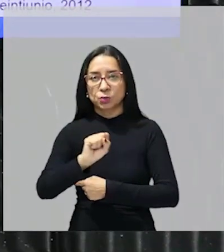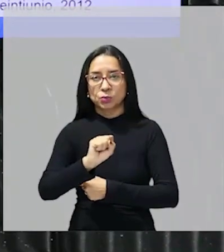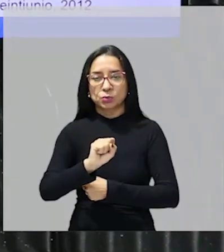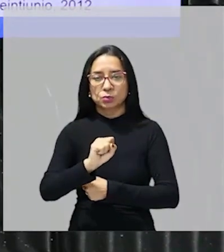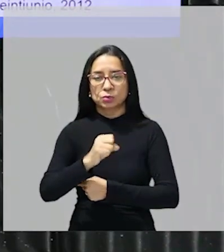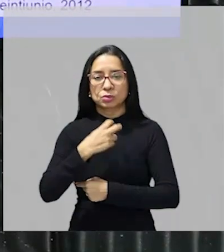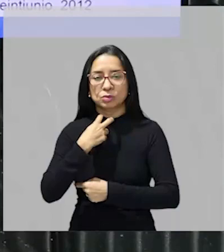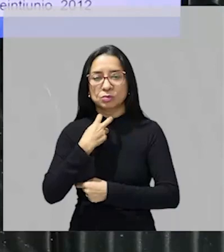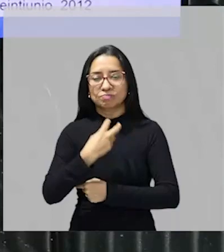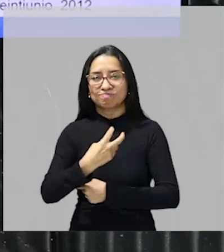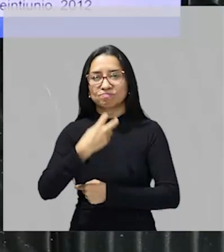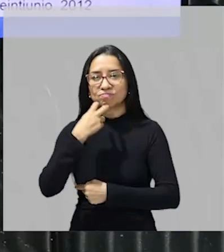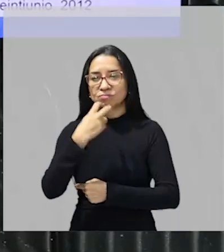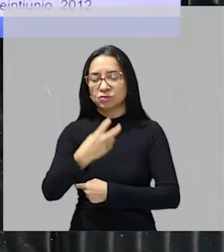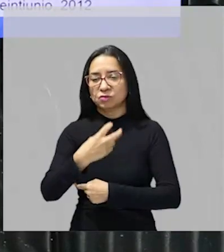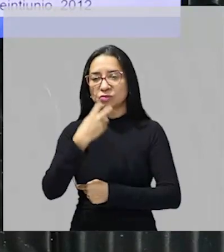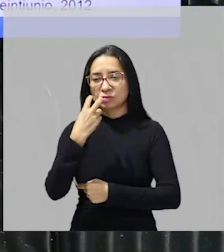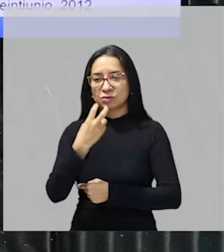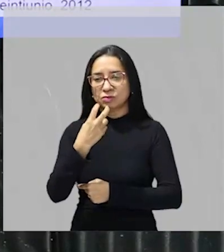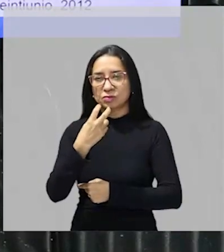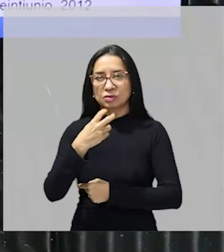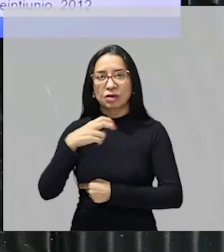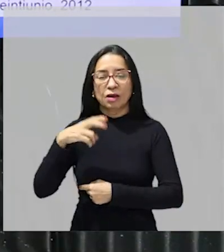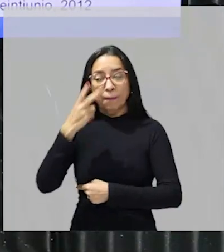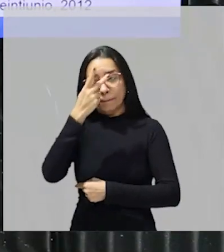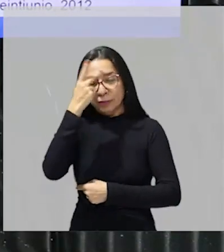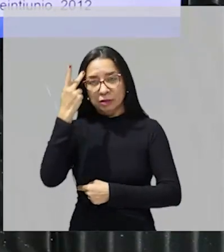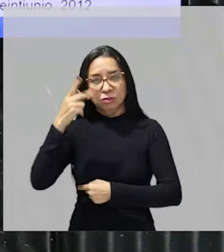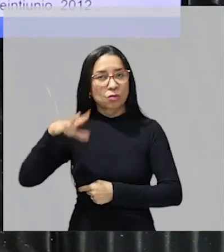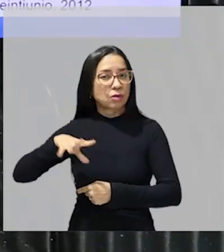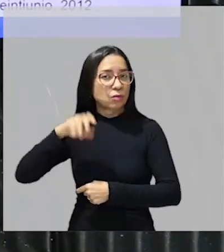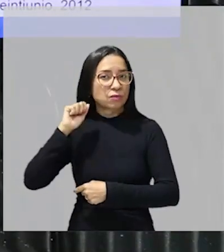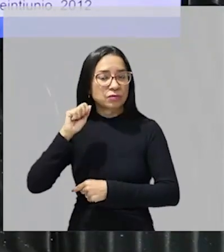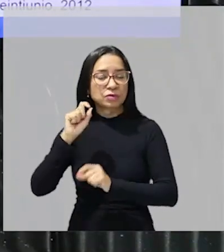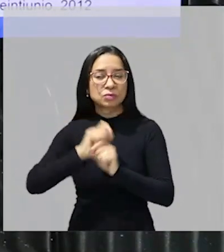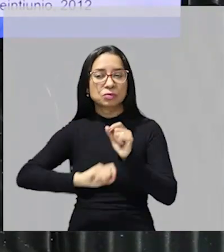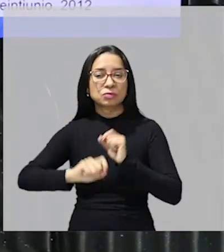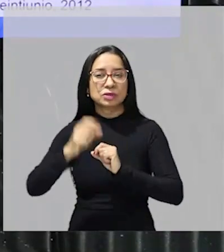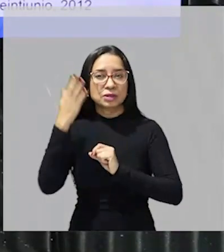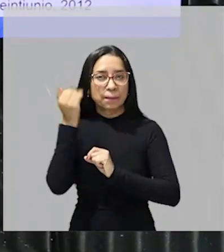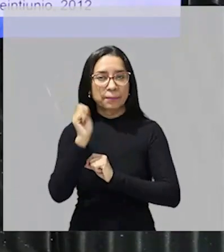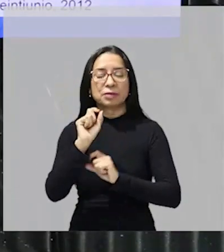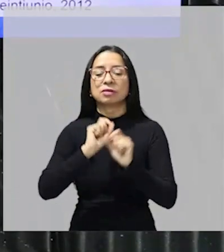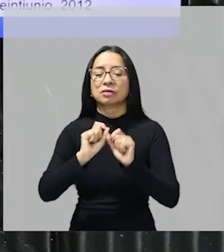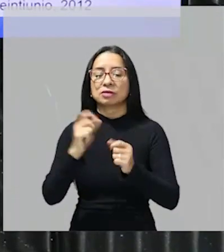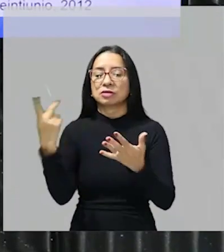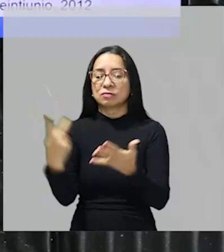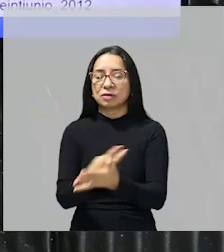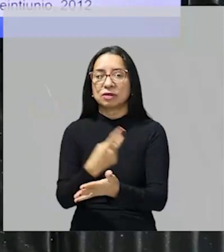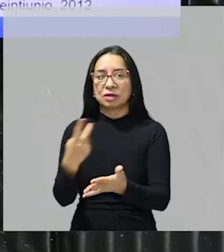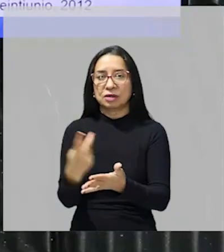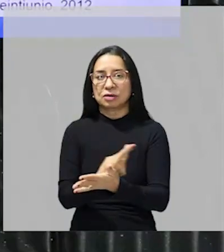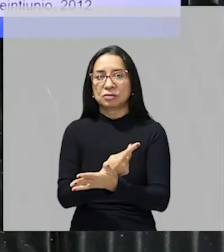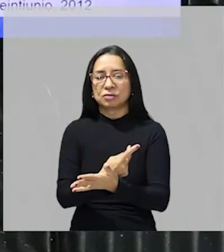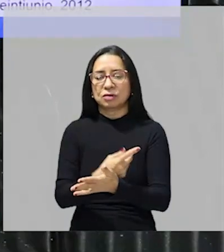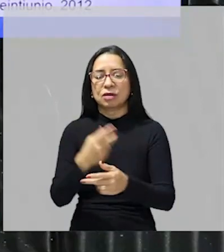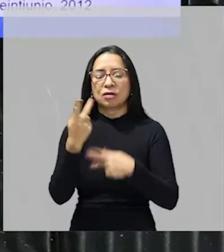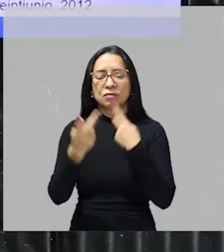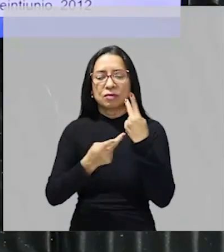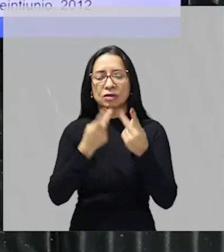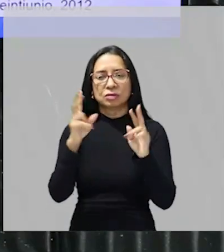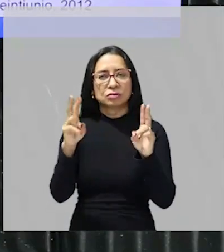ouvindo e sabia que estava errado. Aqui está se falando de governo, né? Atravessaram essas vozes indignadas,